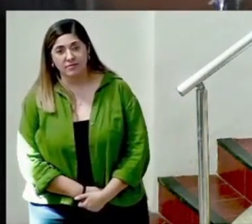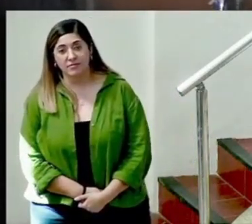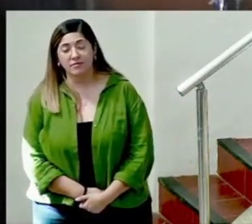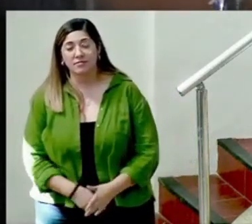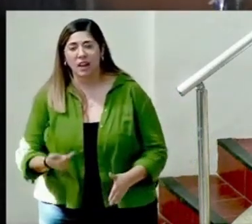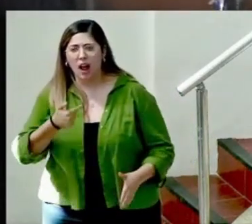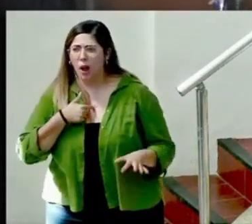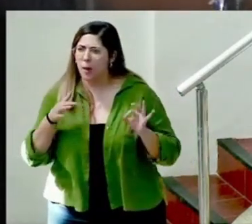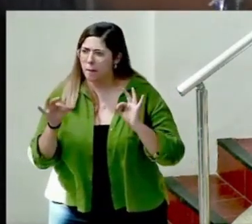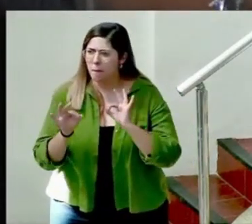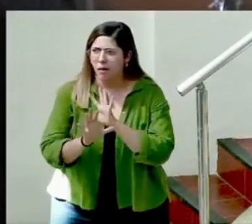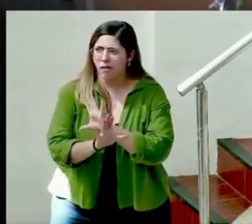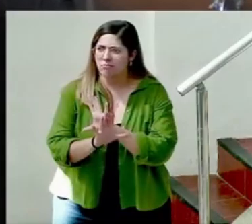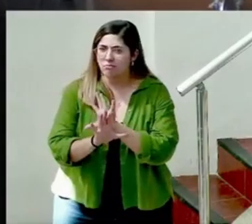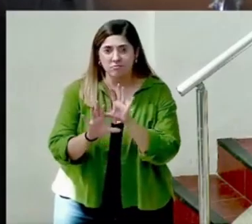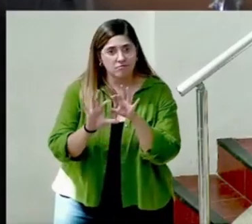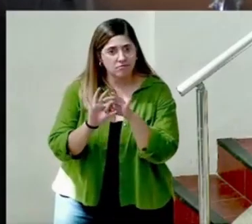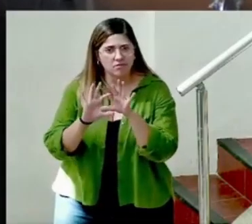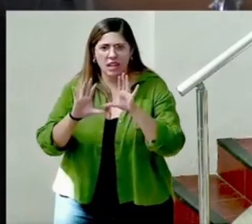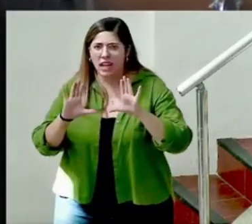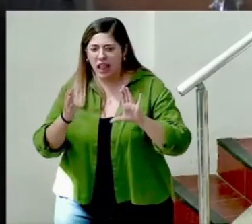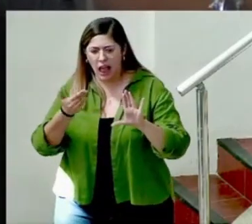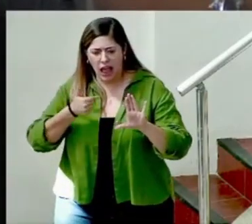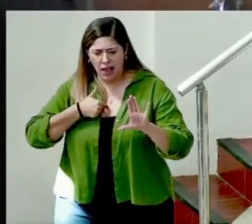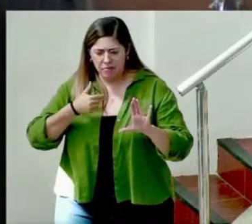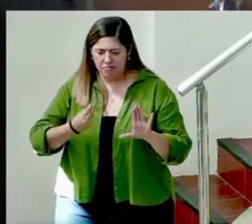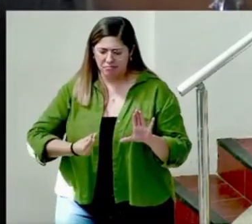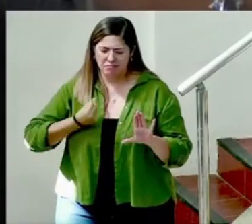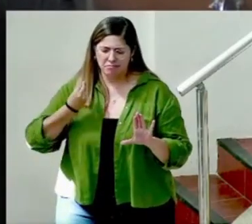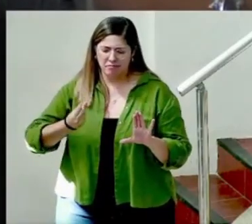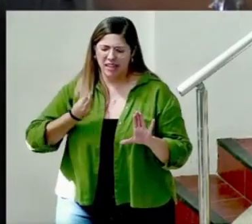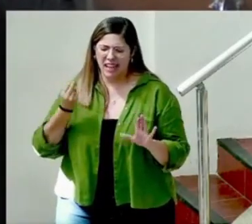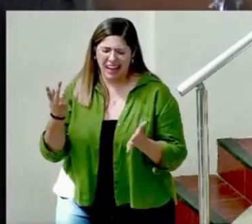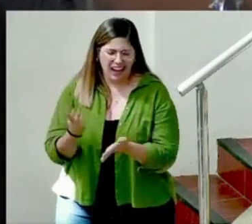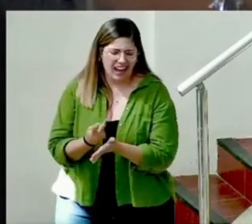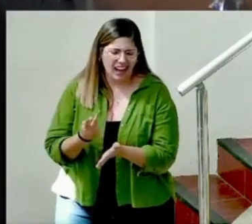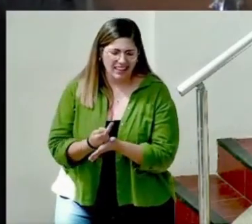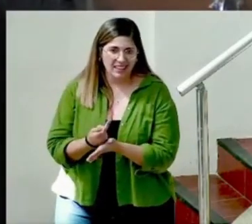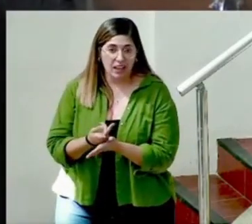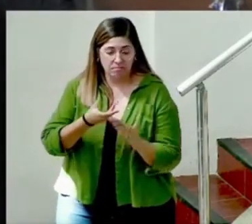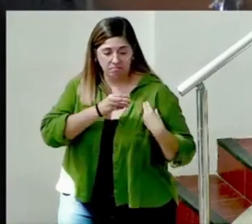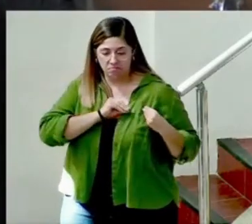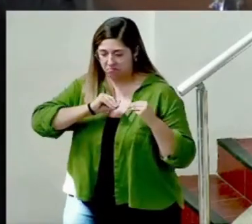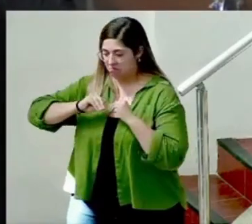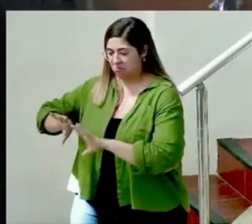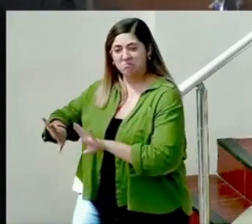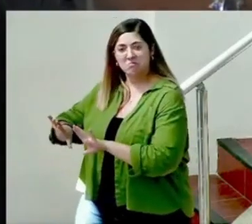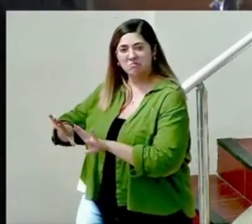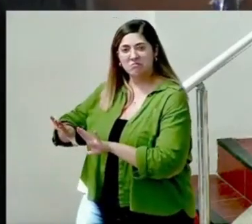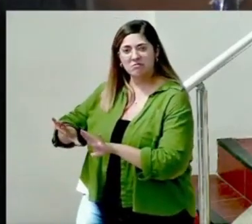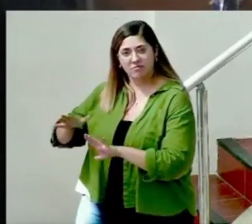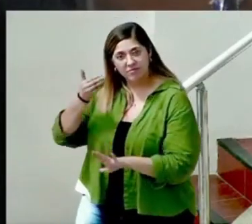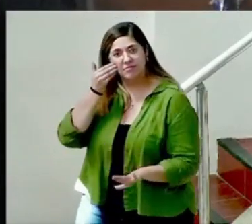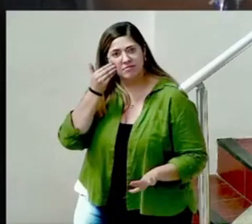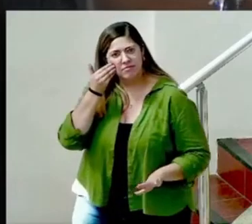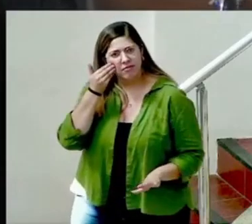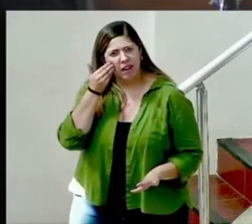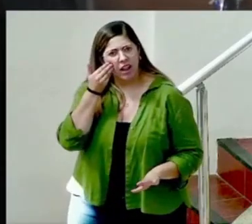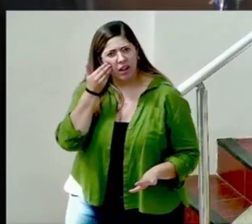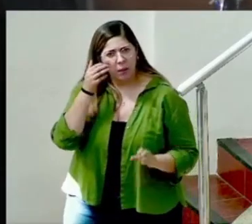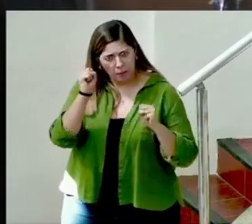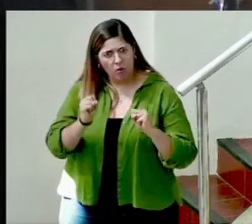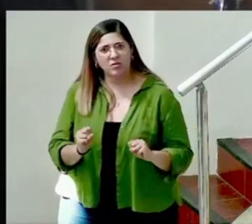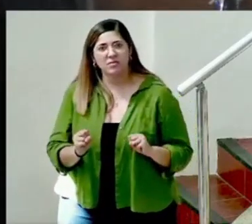minha vida que estão me conduzindo a abrir mão dos meus princípios bíblicos? Eu estou disposto a